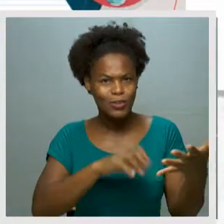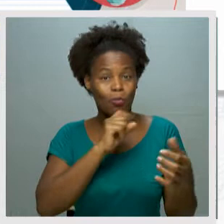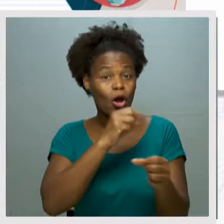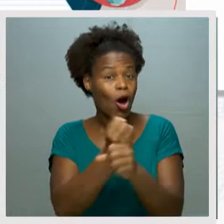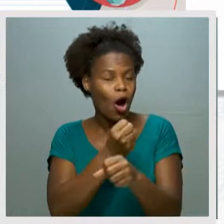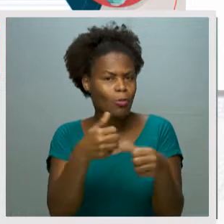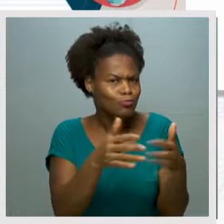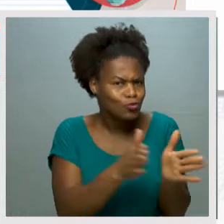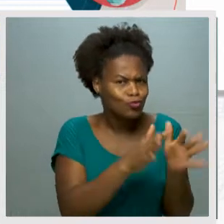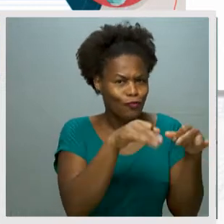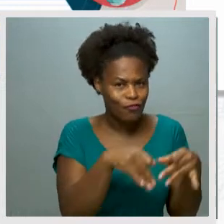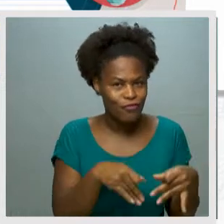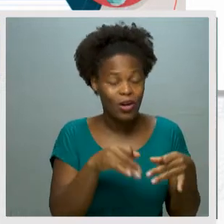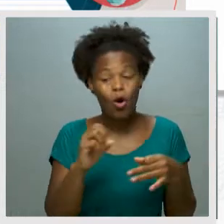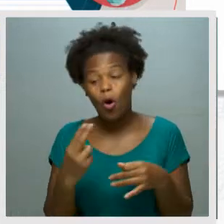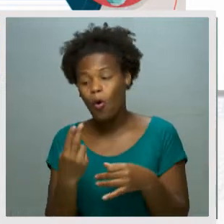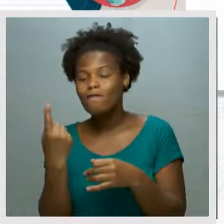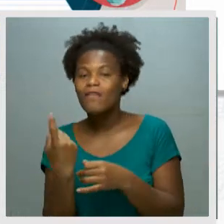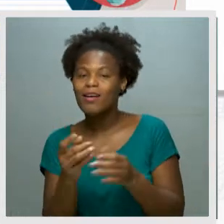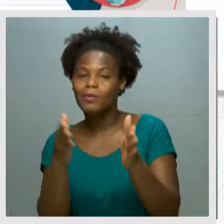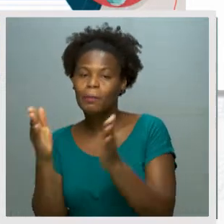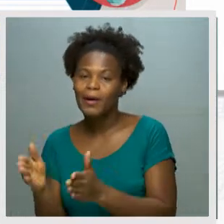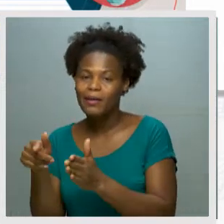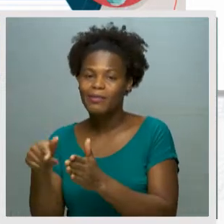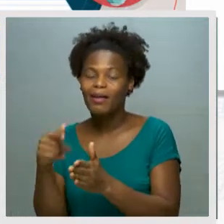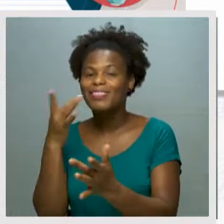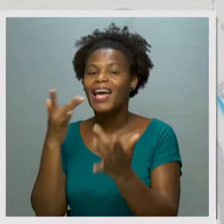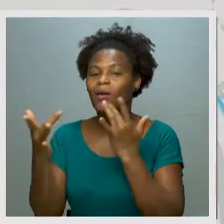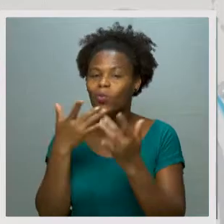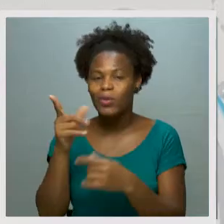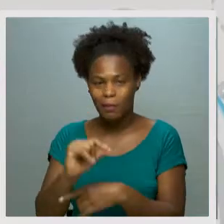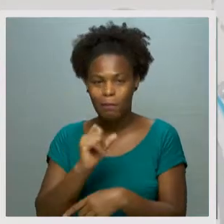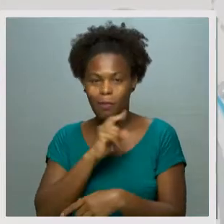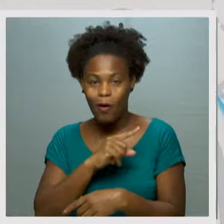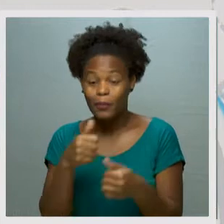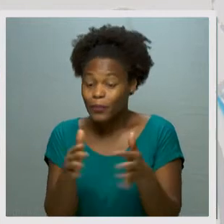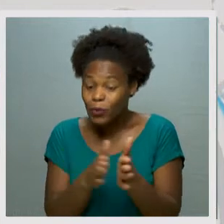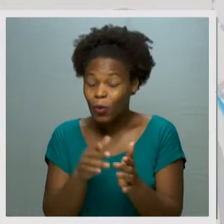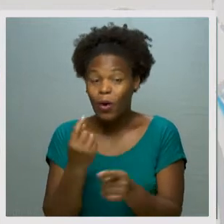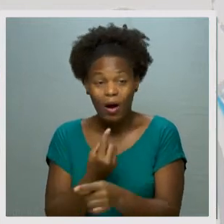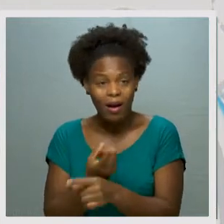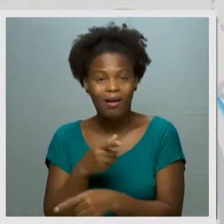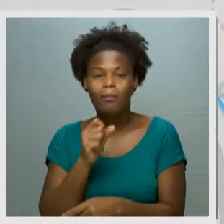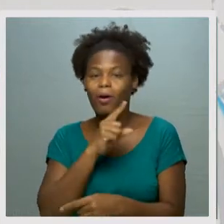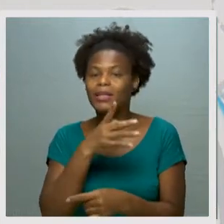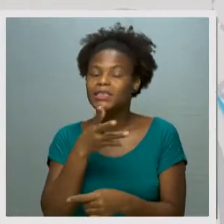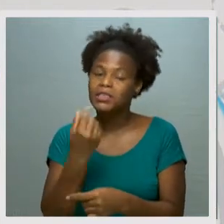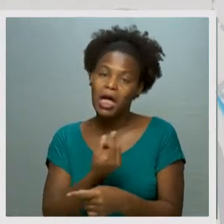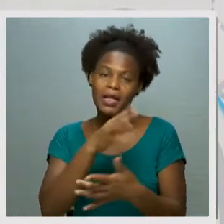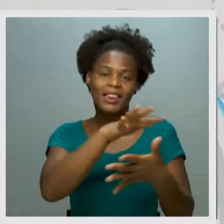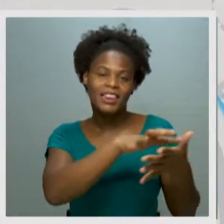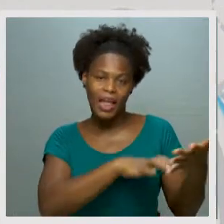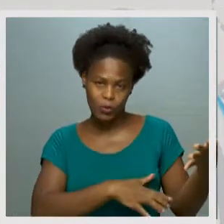uma obra completa ou também uma peça de teatro. Tudo isto pode ser considerado um